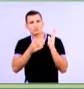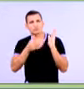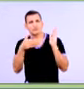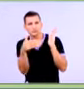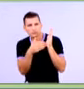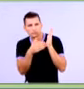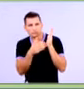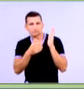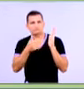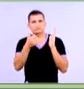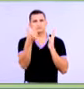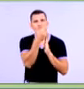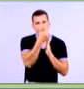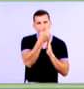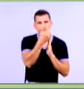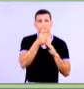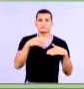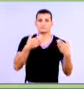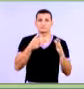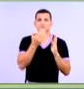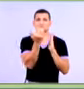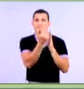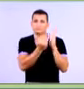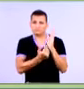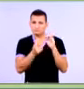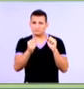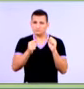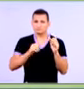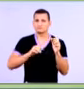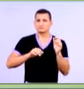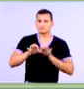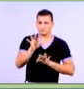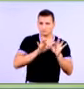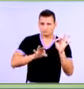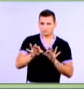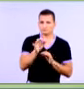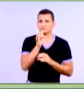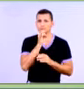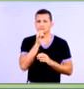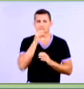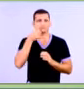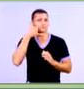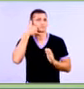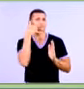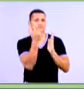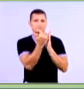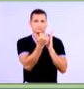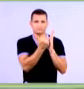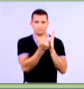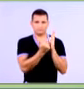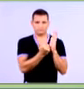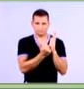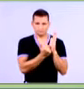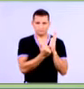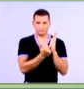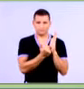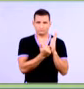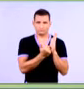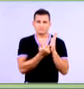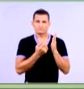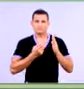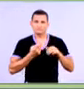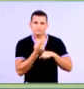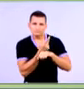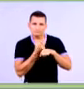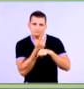né? Então, como eu disse, a lista pode ser ordenada, por exemplo, uma lista telefônica, né? Para mim procurar